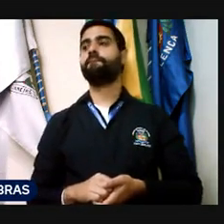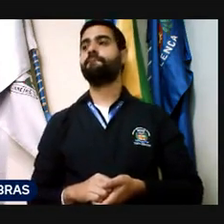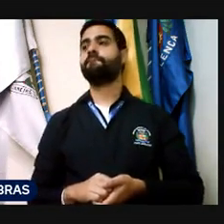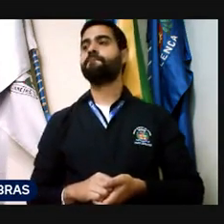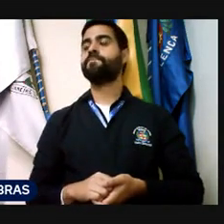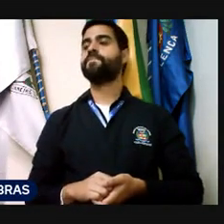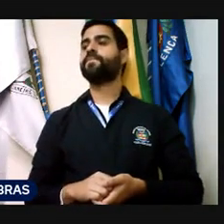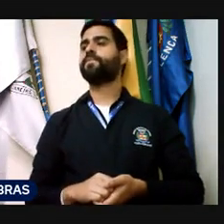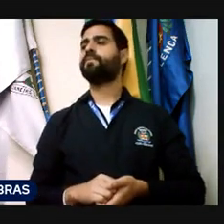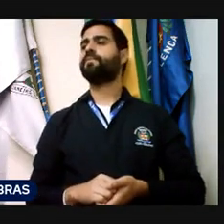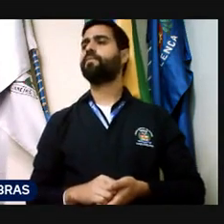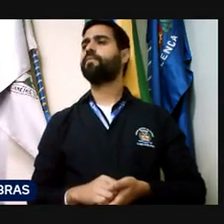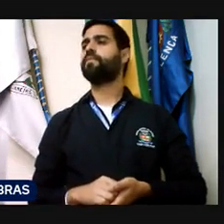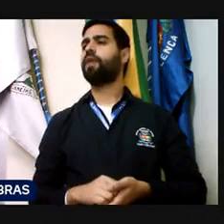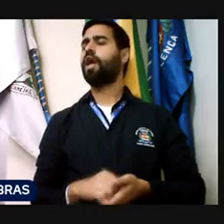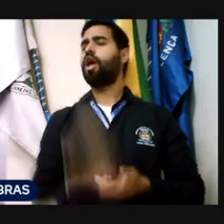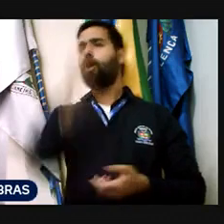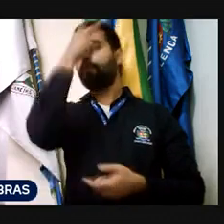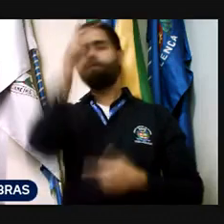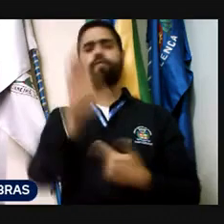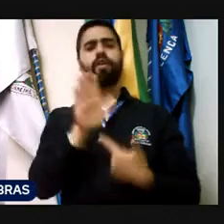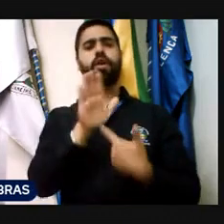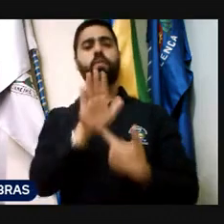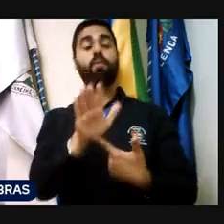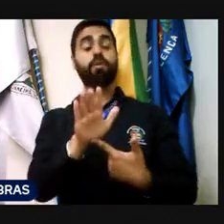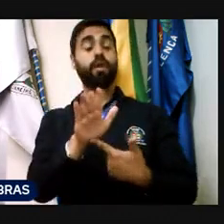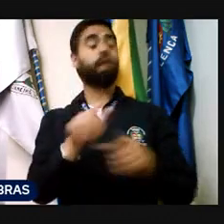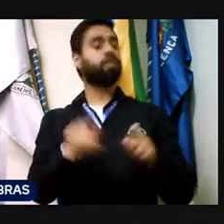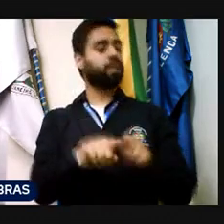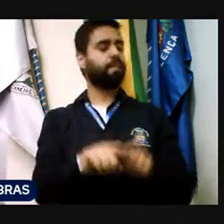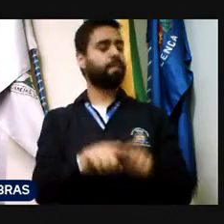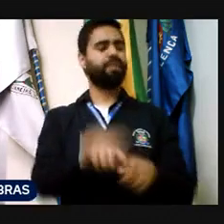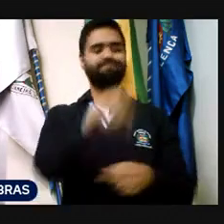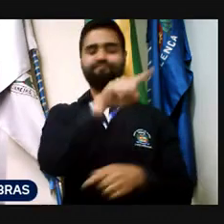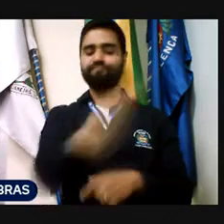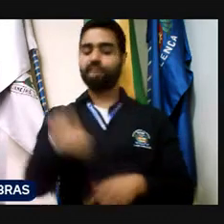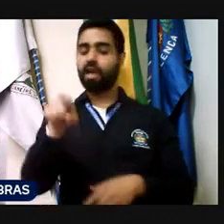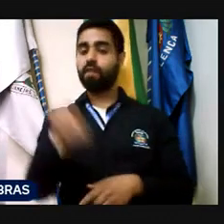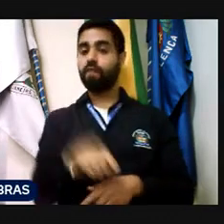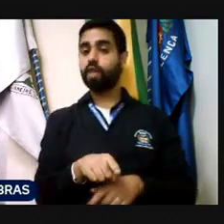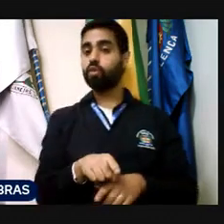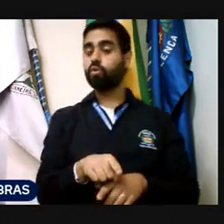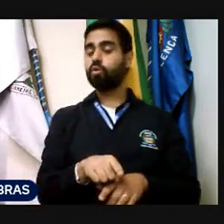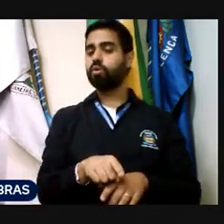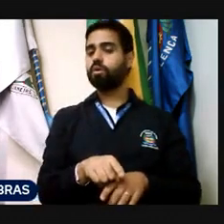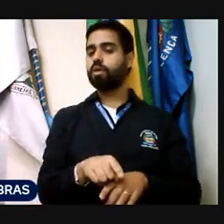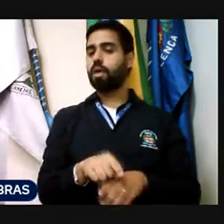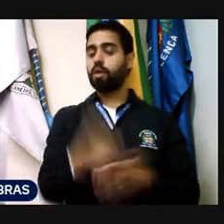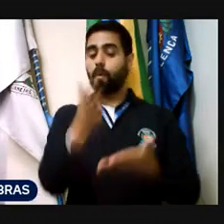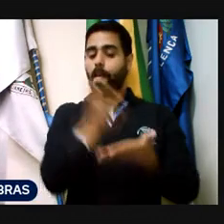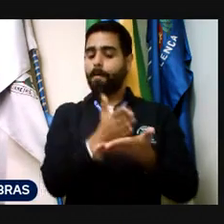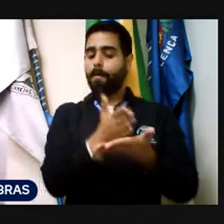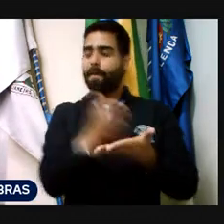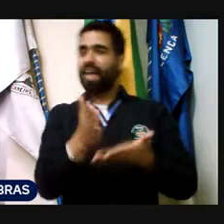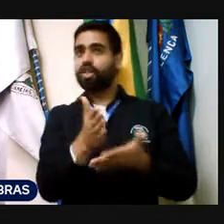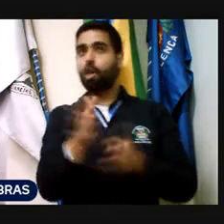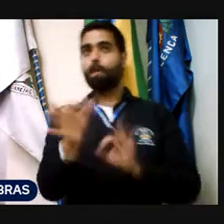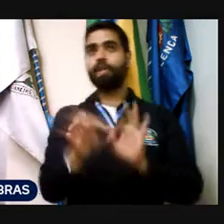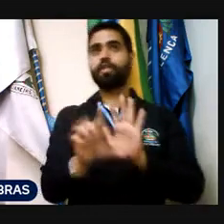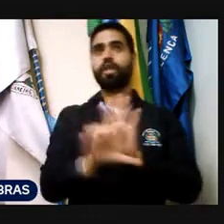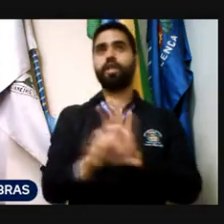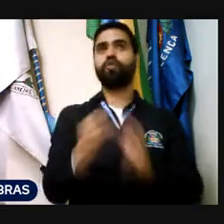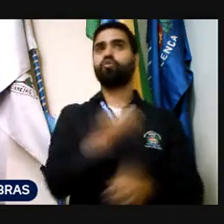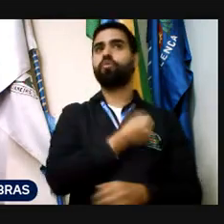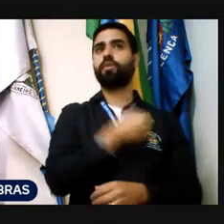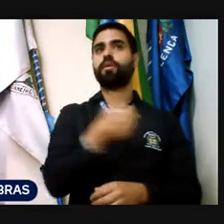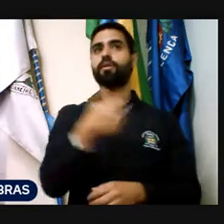do Município, vem apresentar tempestivamente veto parcial ao projeto de lei número 17,